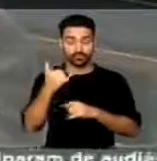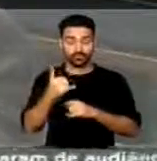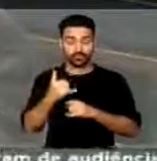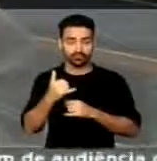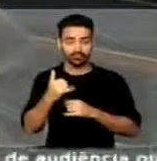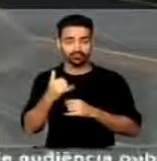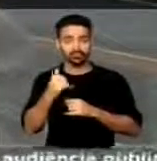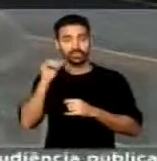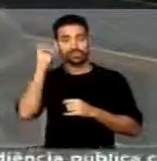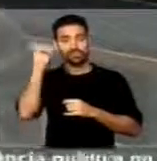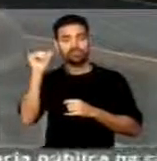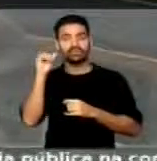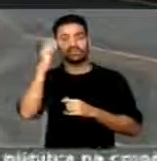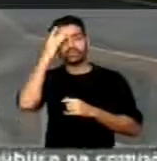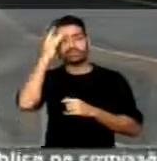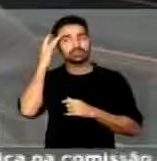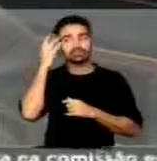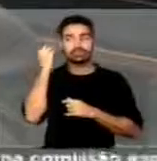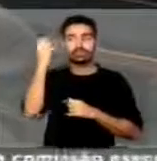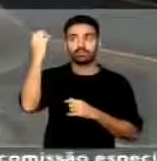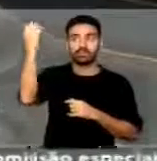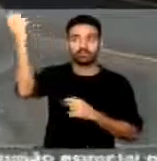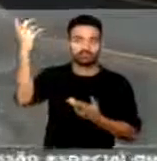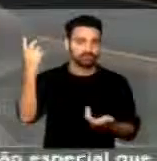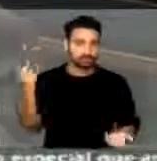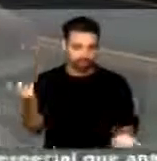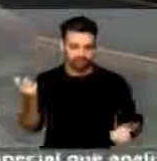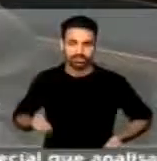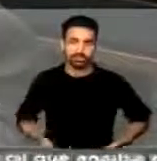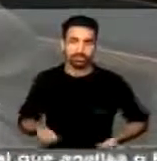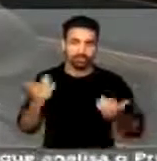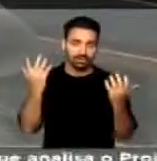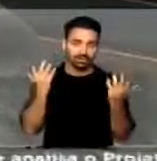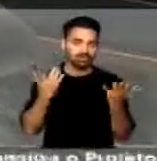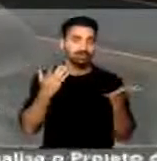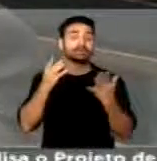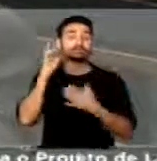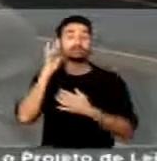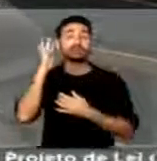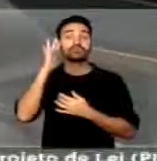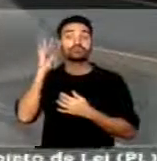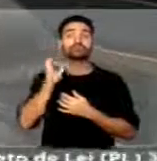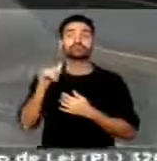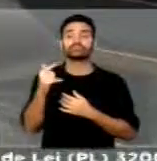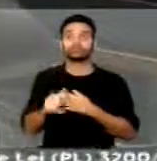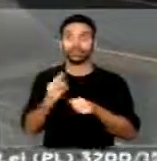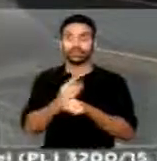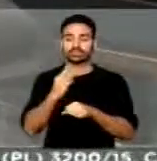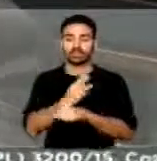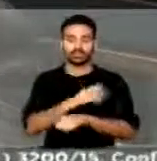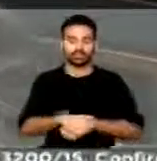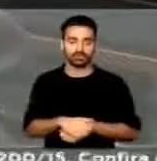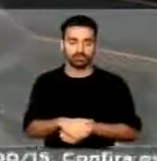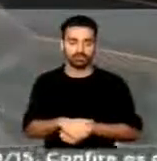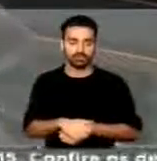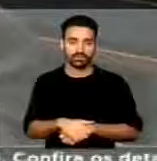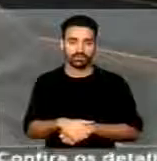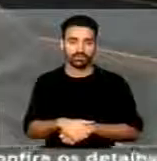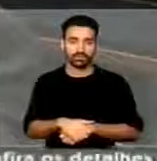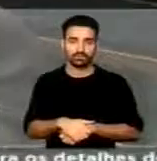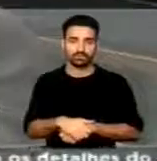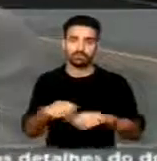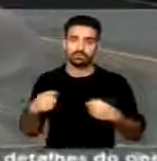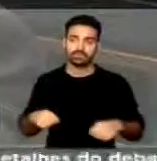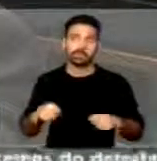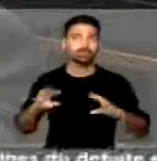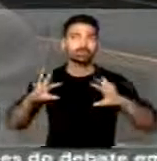evita deslocamentos. Imagina você, se não tivesse o WhatsApp, ter que se deslocar para tudo que